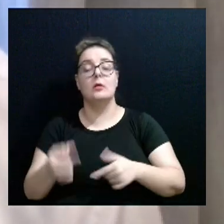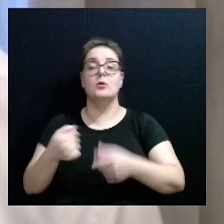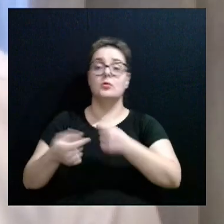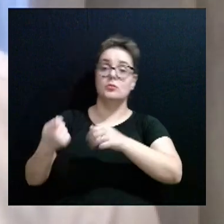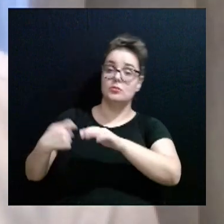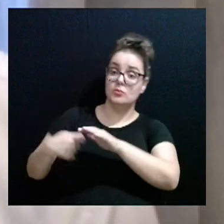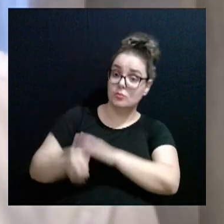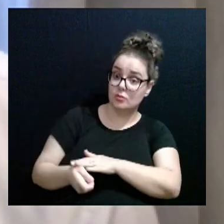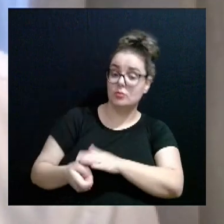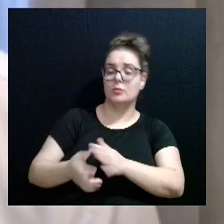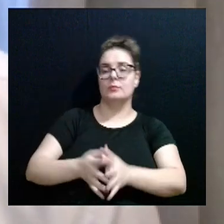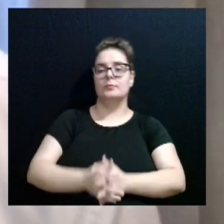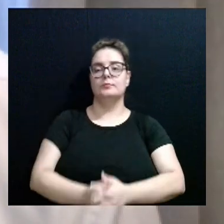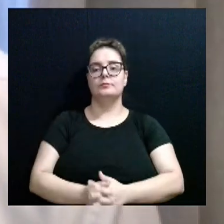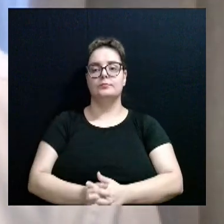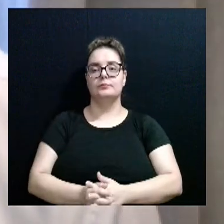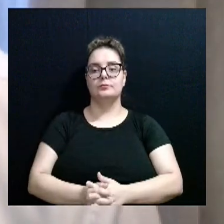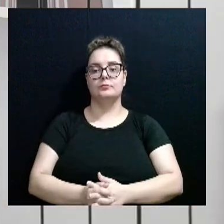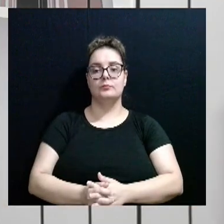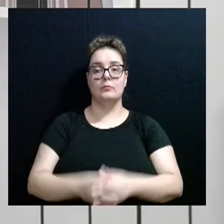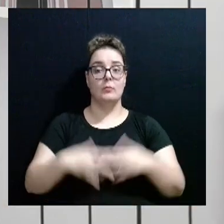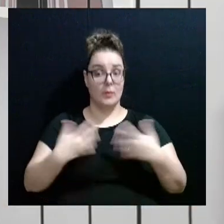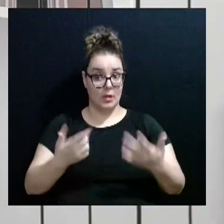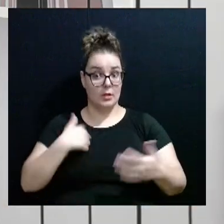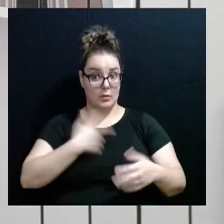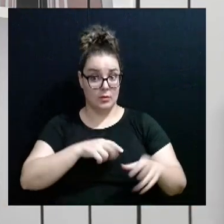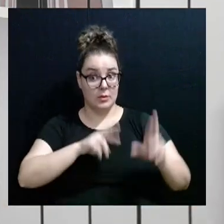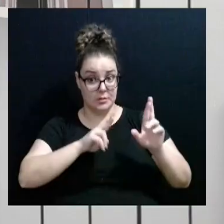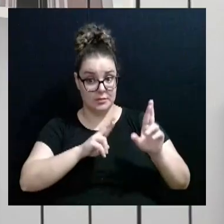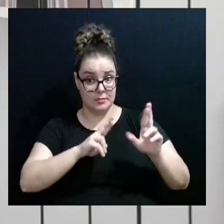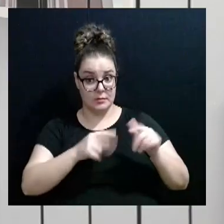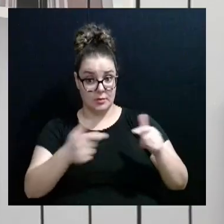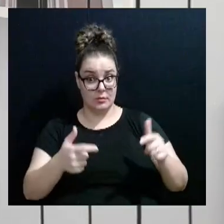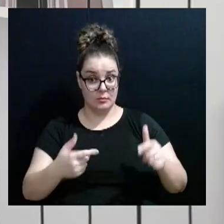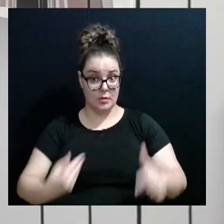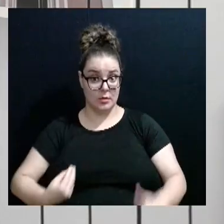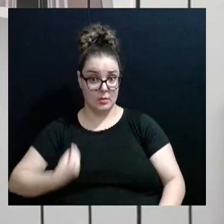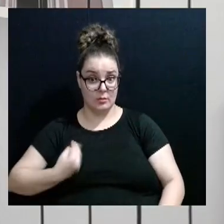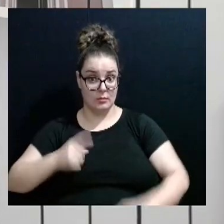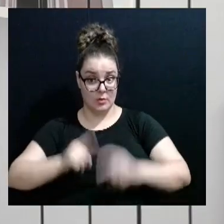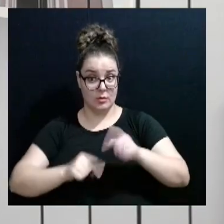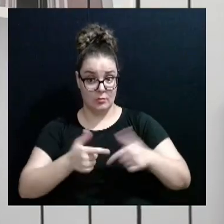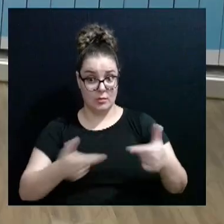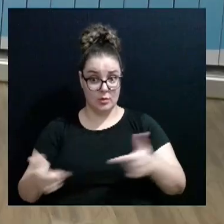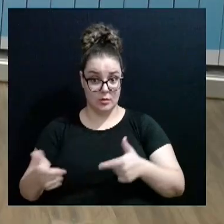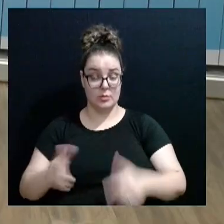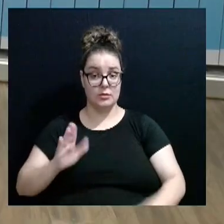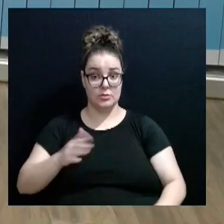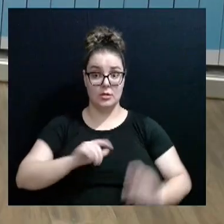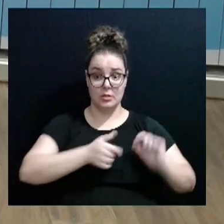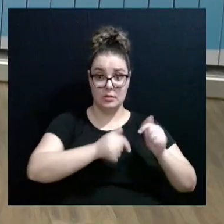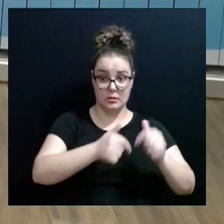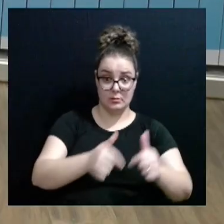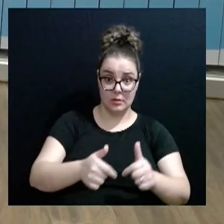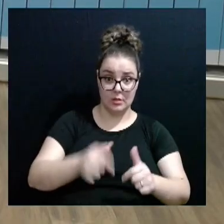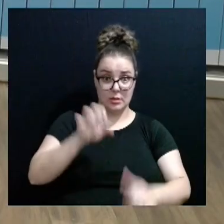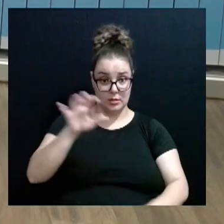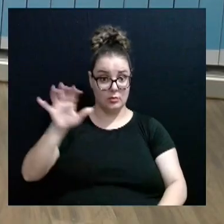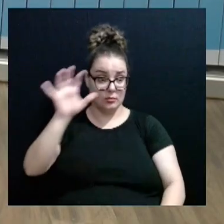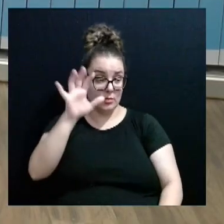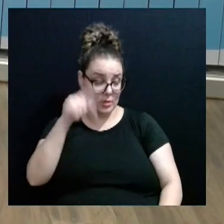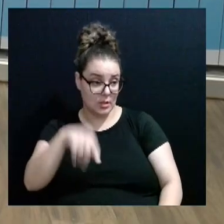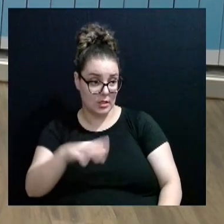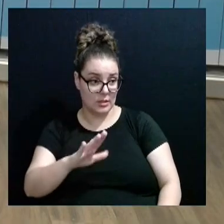né? Então a gente deve esperar uma maior presença de produtos que já são tradicionais na União Europeia aqui no